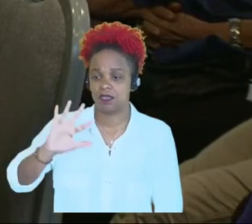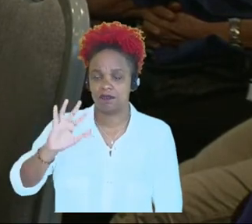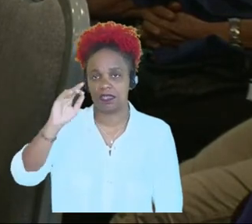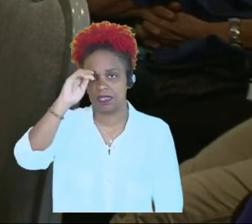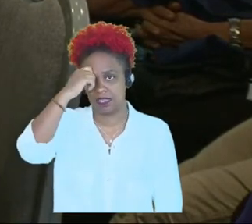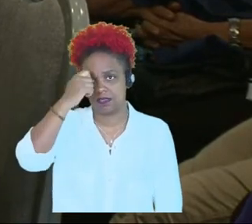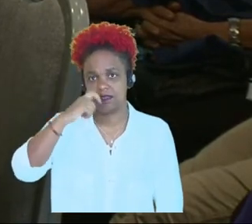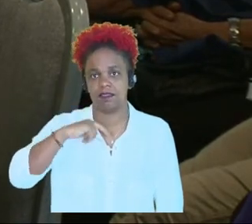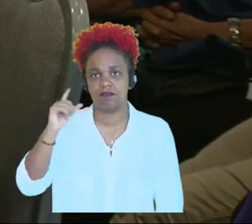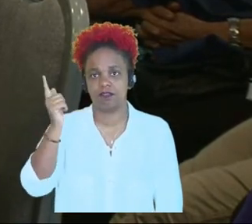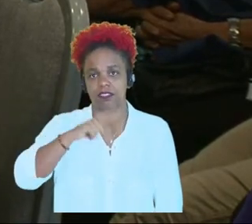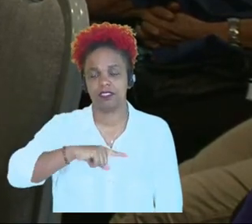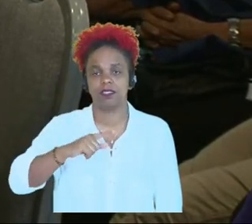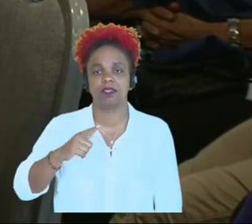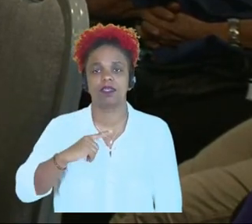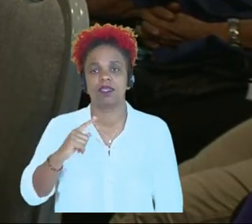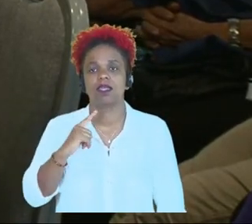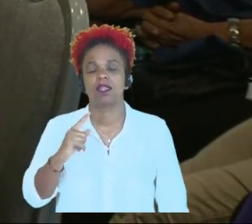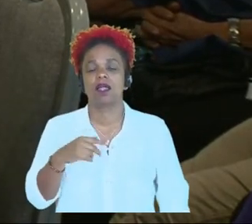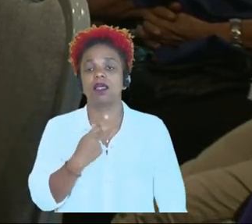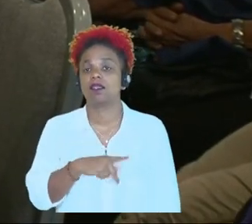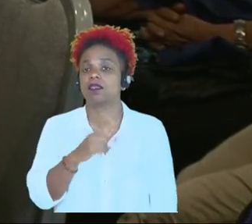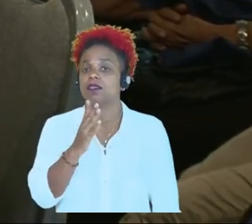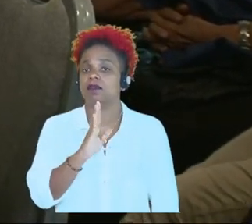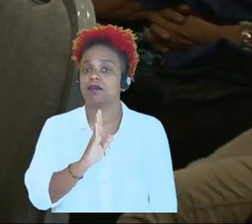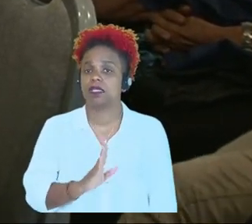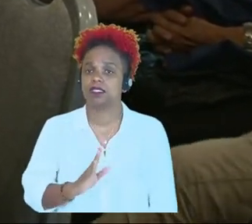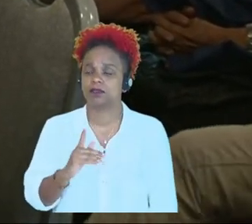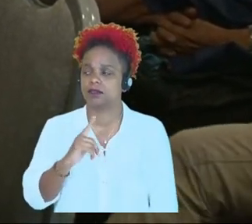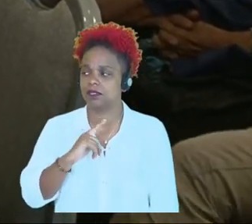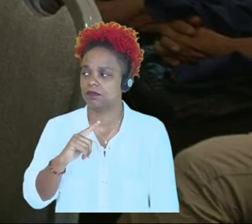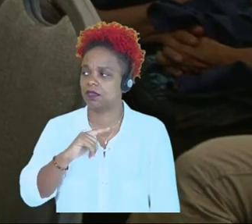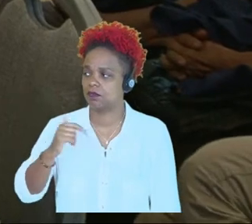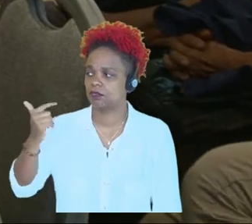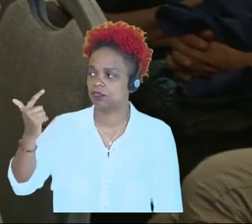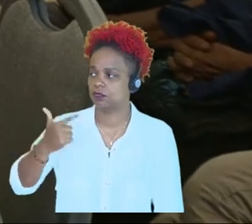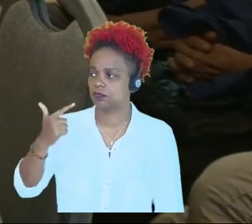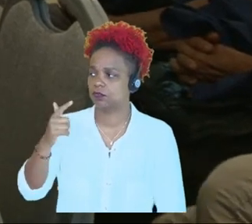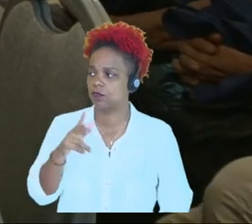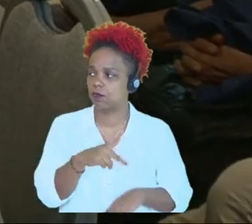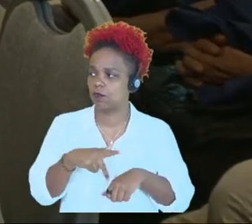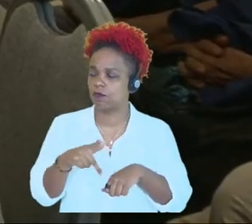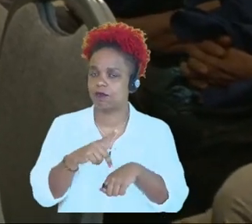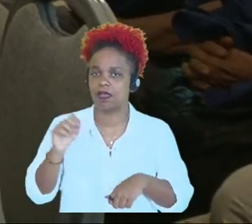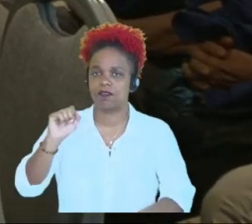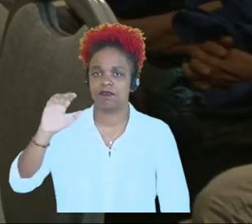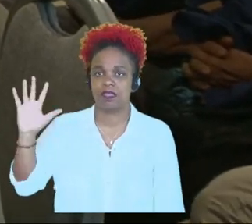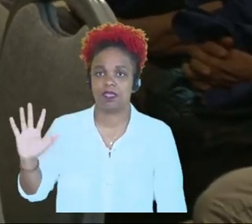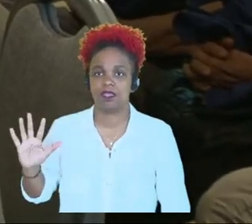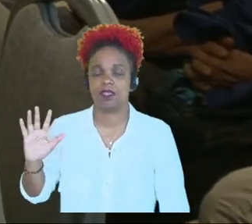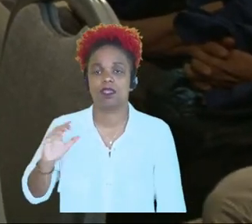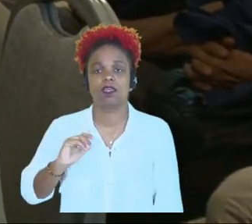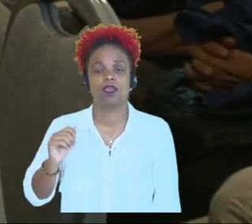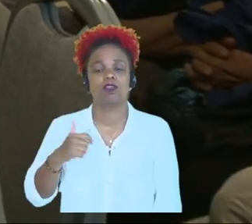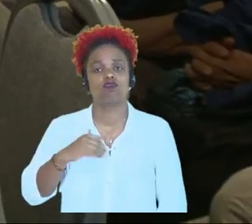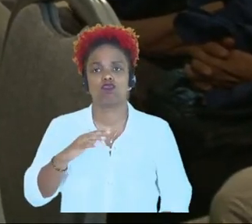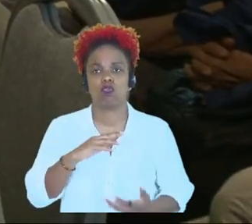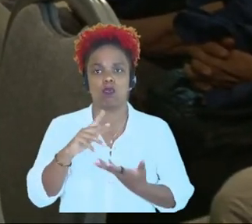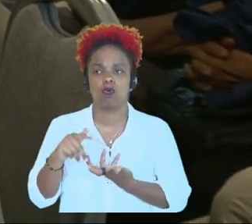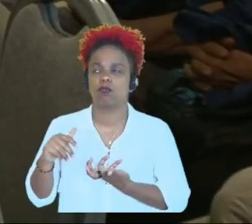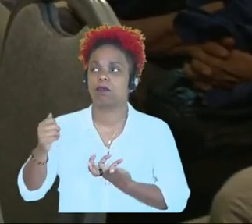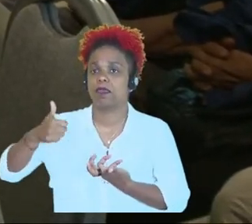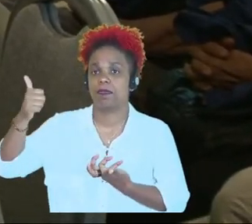benefícios da democracia do Brasil? O Brasil é a segunda população africana no mundo, só depois da Nigéria. Ou